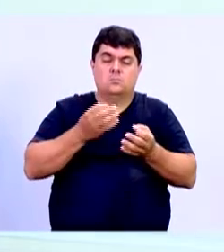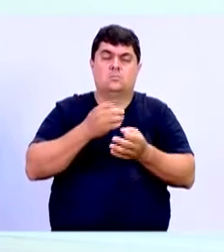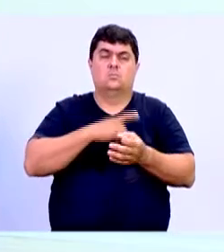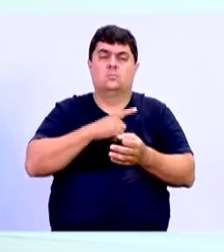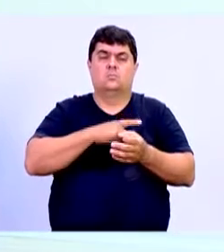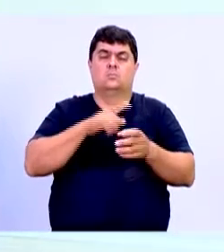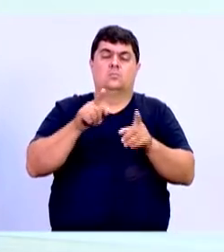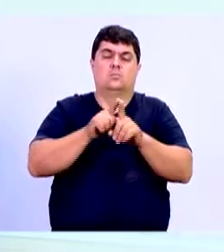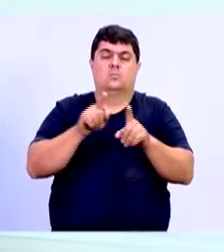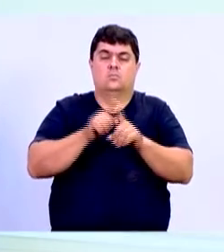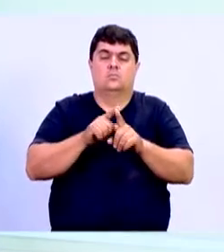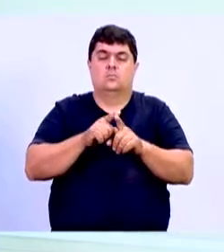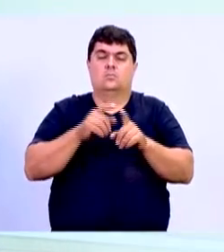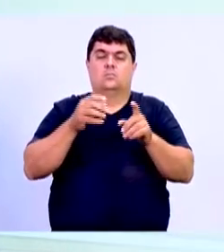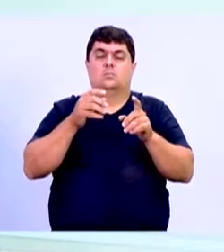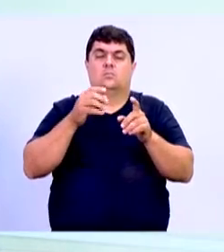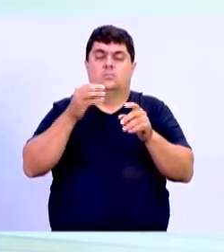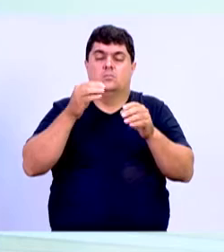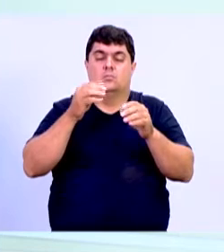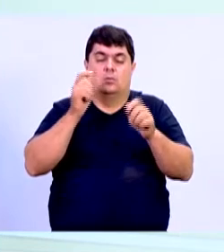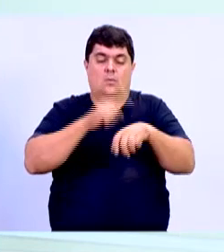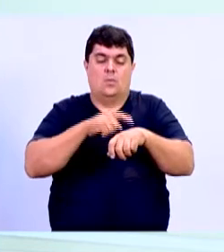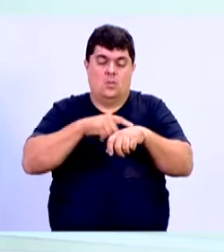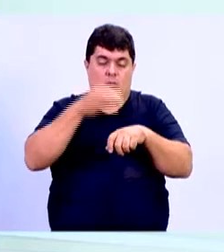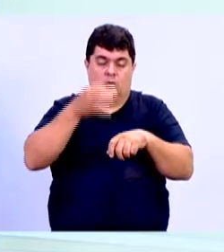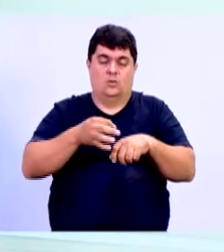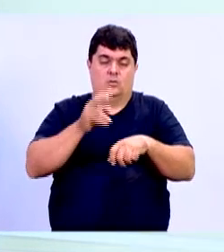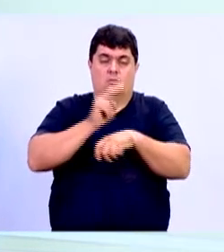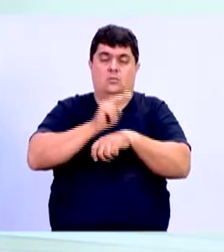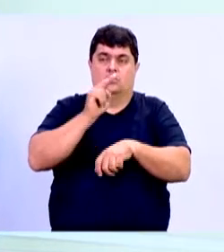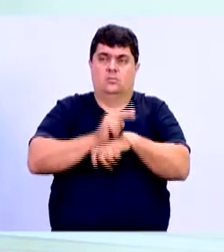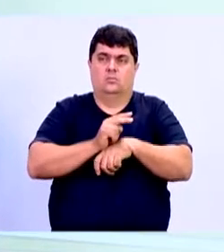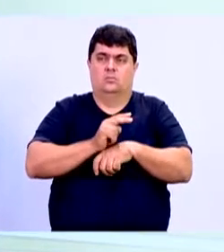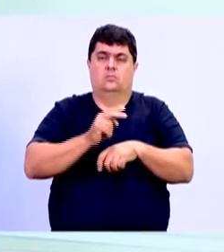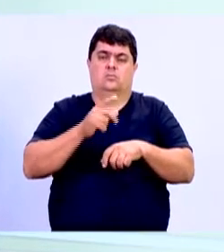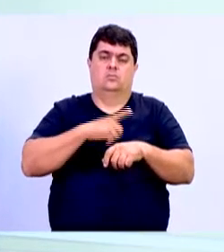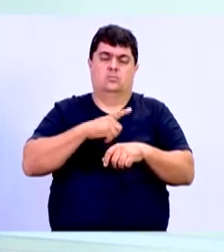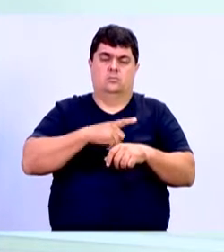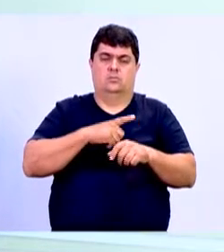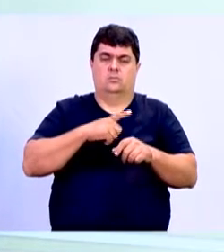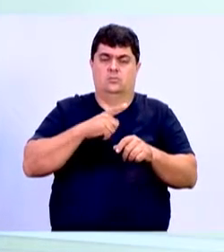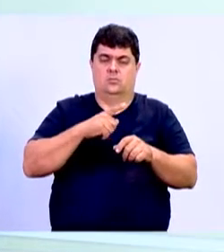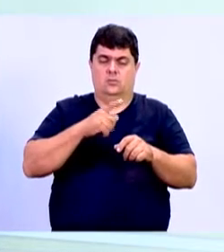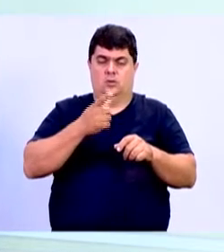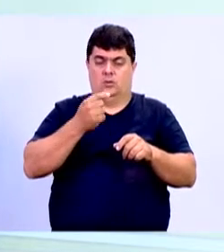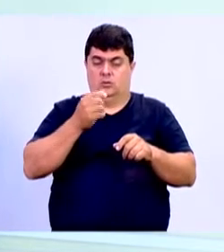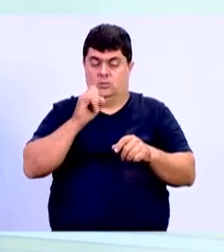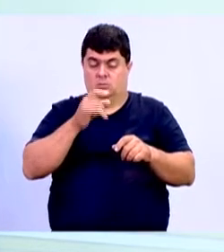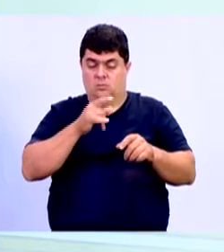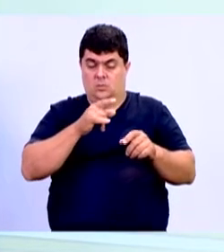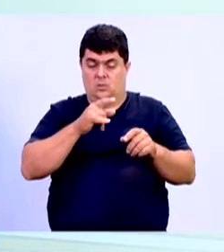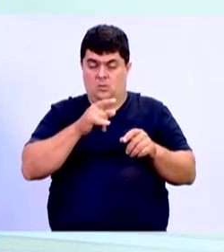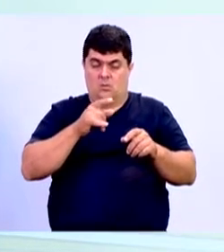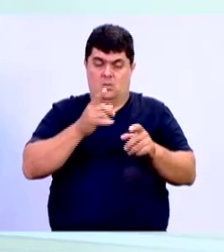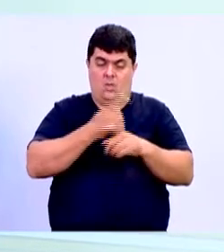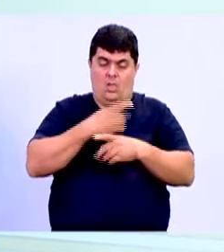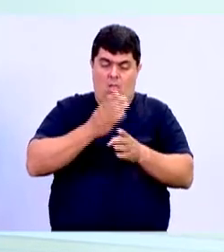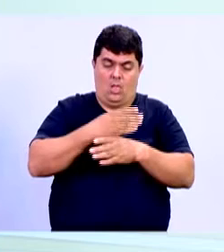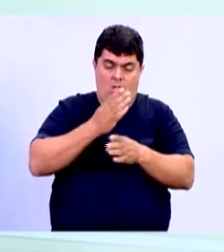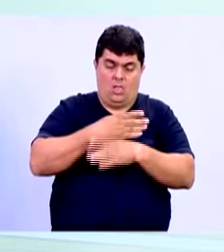eficiente e eficaz a tempo as suas auditorias, de forma que o desvio dos recursos públicos